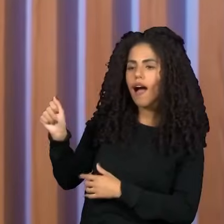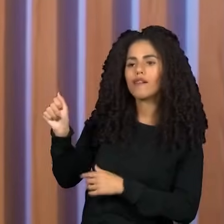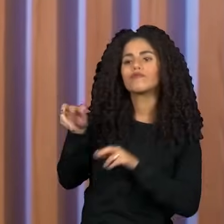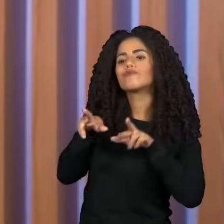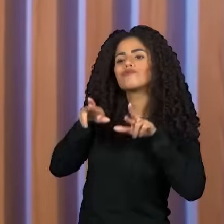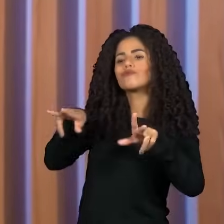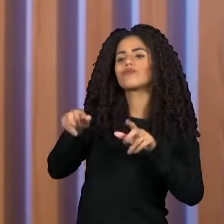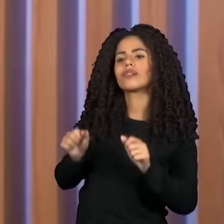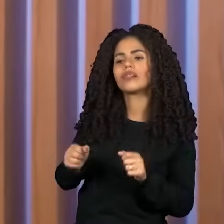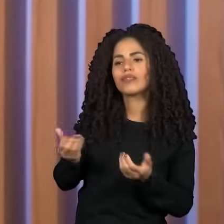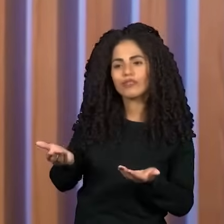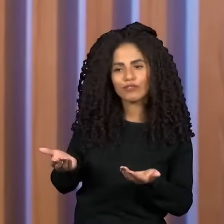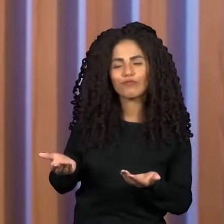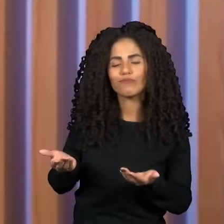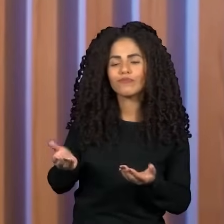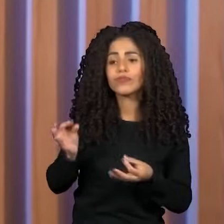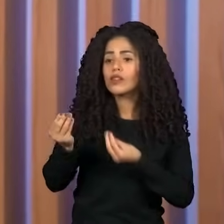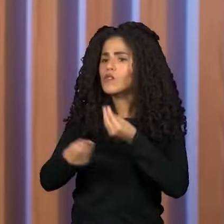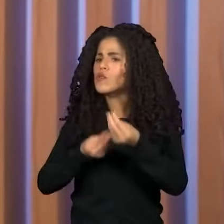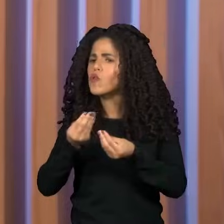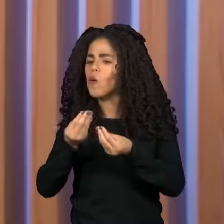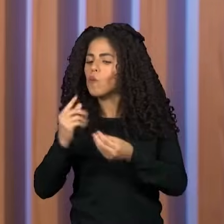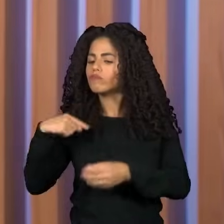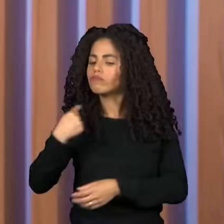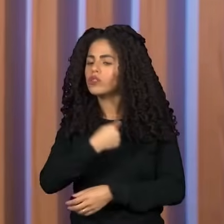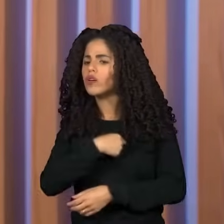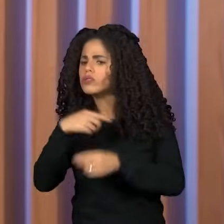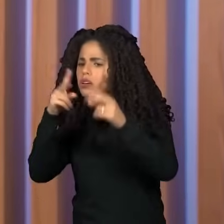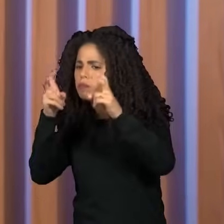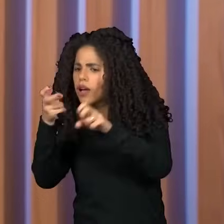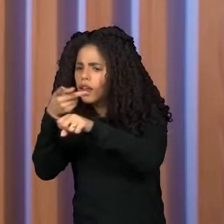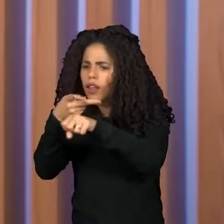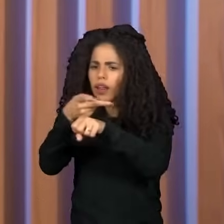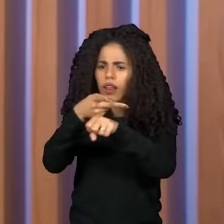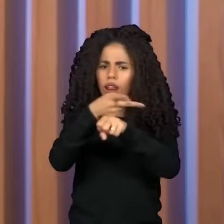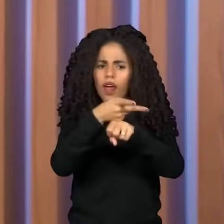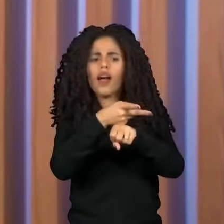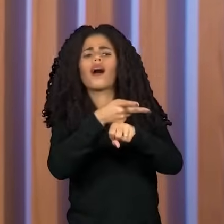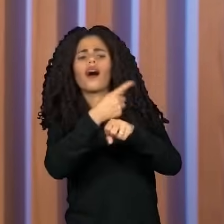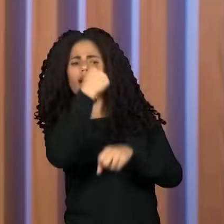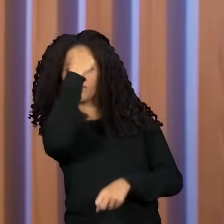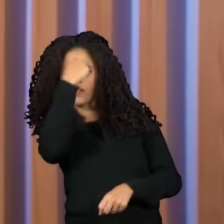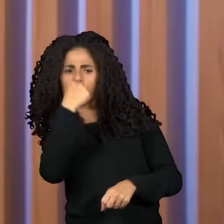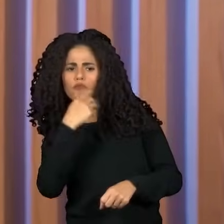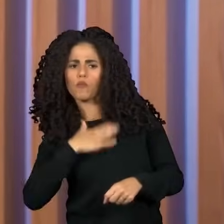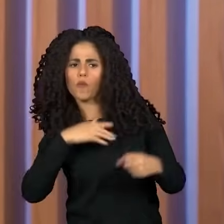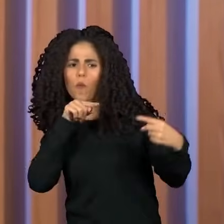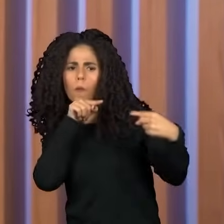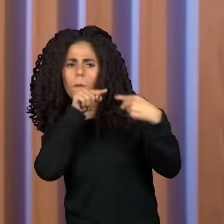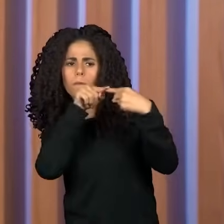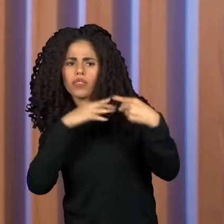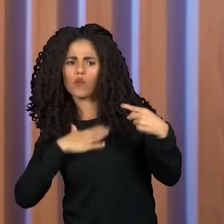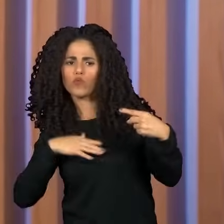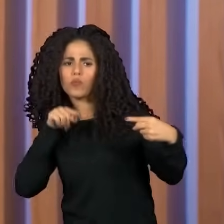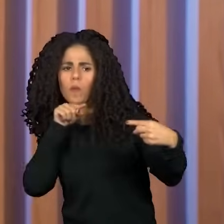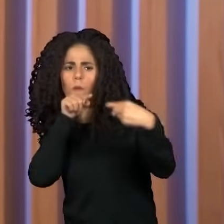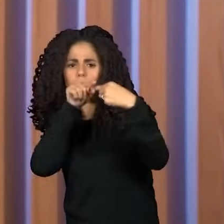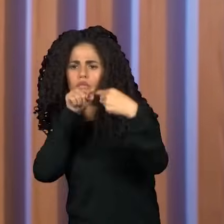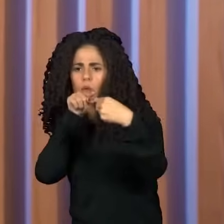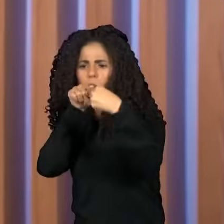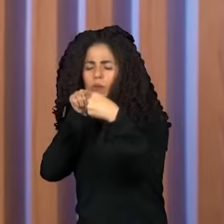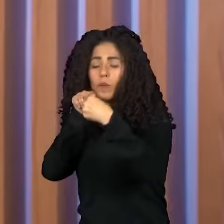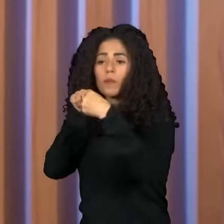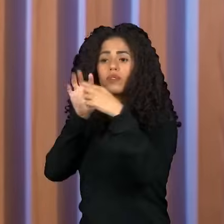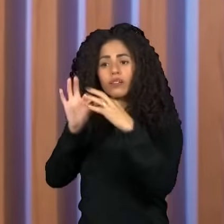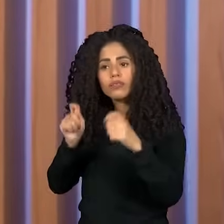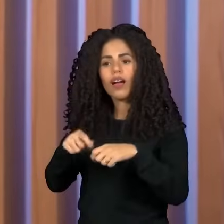não parece que é muita coisa, mas é. Então, a gente está procurando algumas características que têm a ver com a nossa linguagem, com o nosso gosto. Não à toa, aparecem mais pessoas que